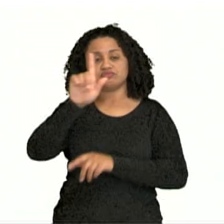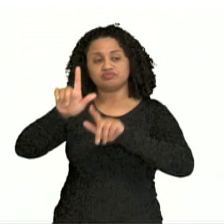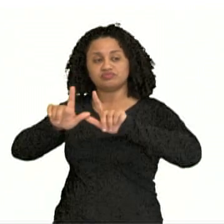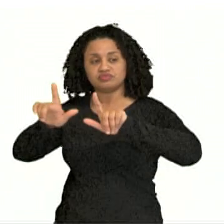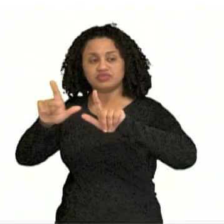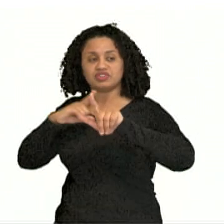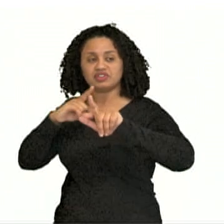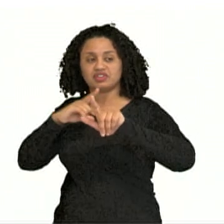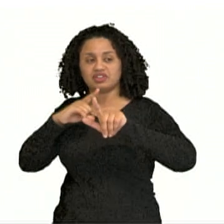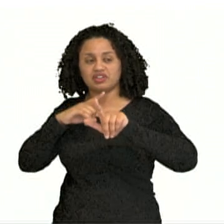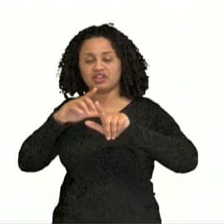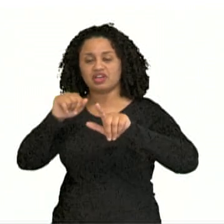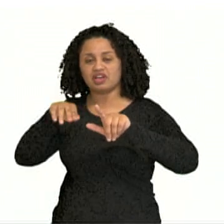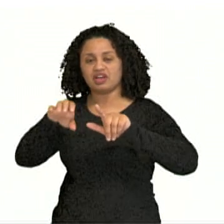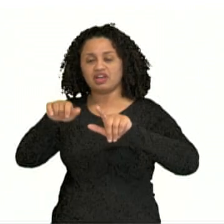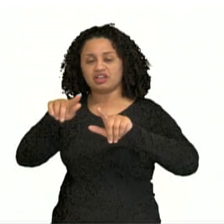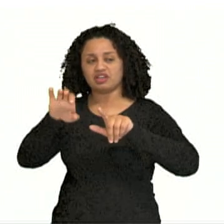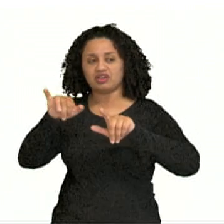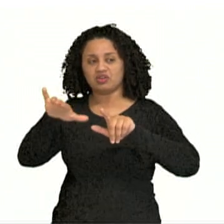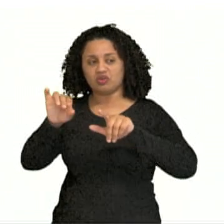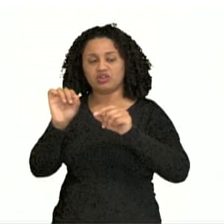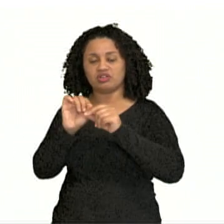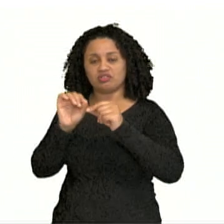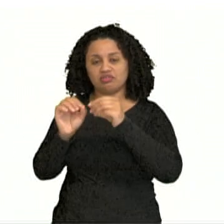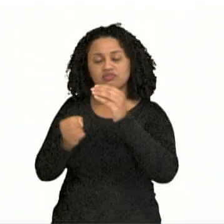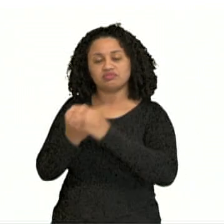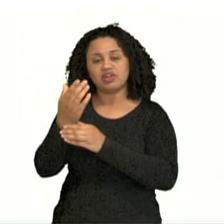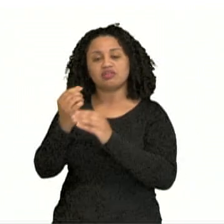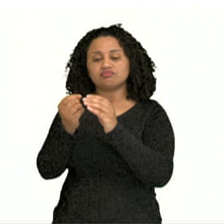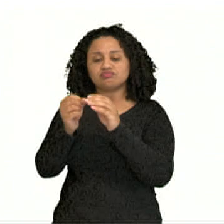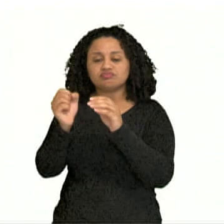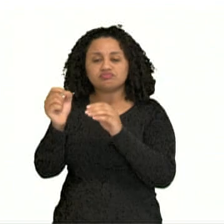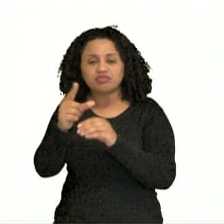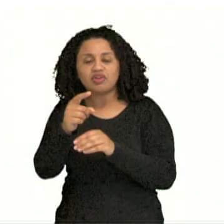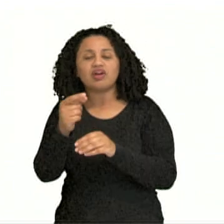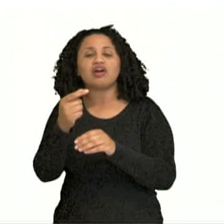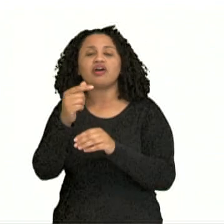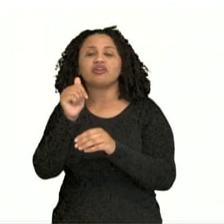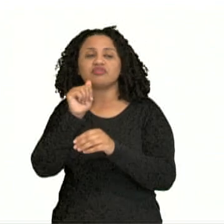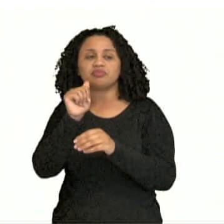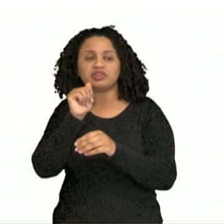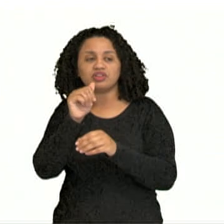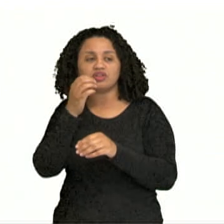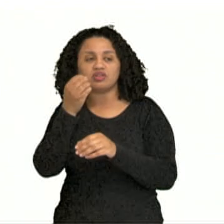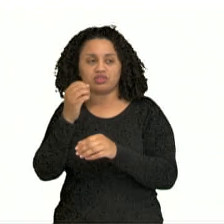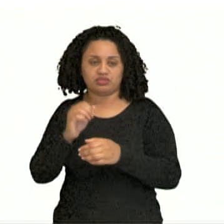que é a estrutura que vai produzir o gameta feminino, oosfera.